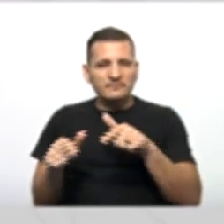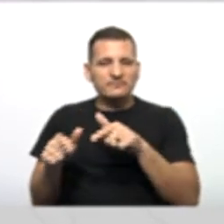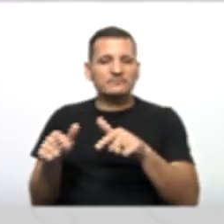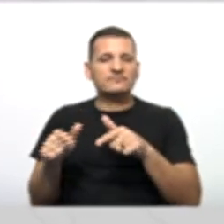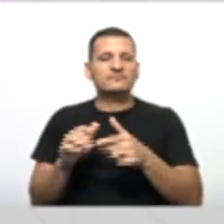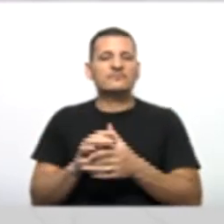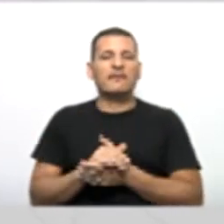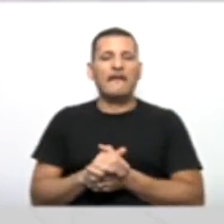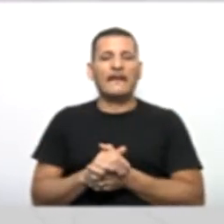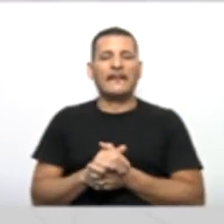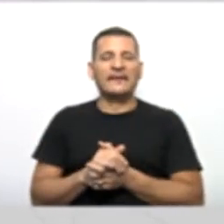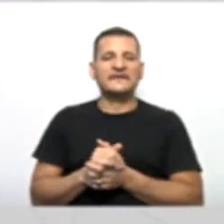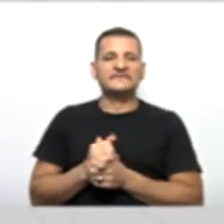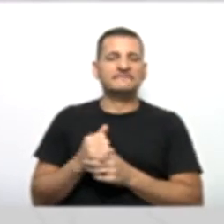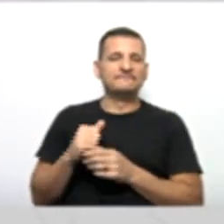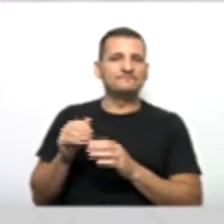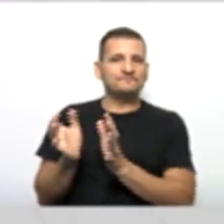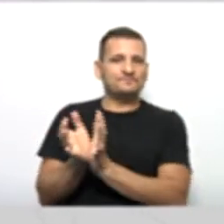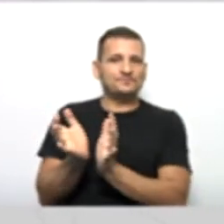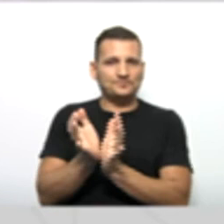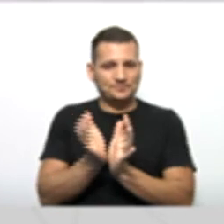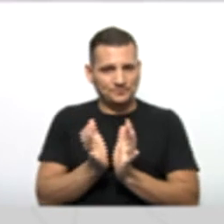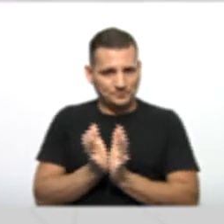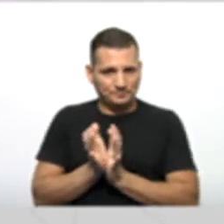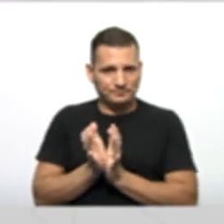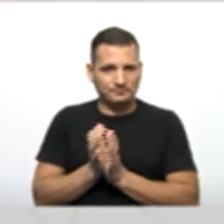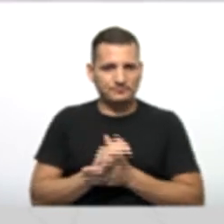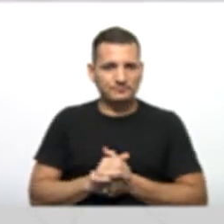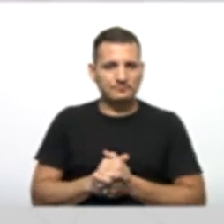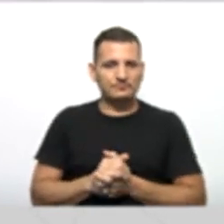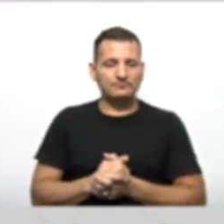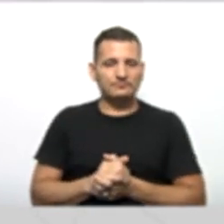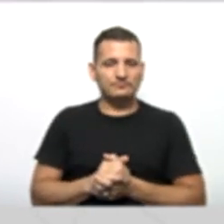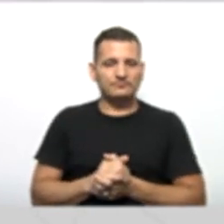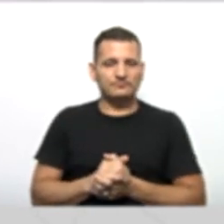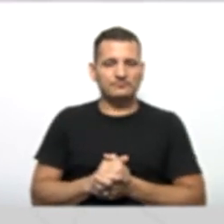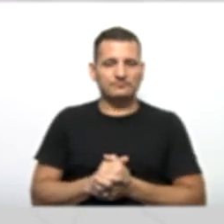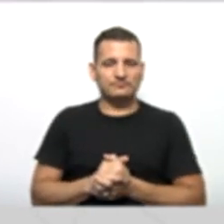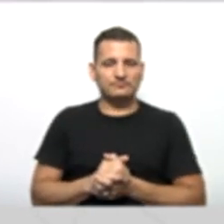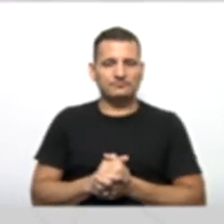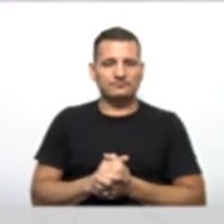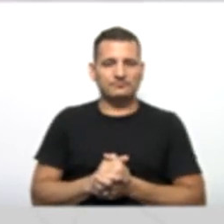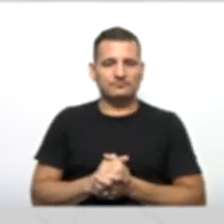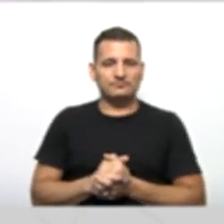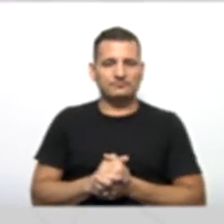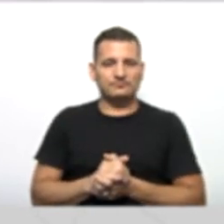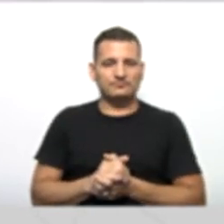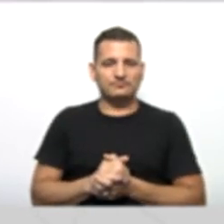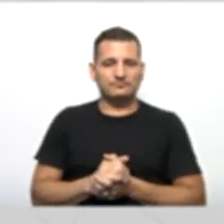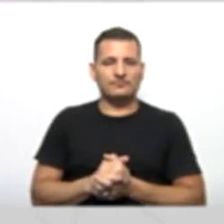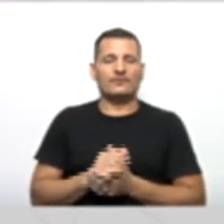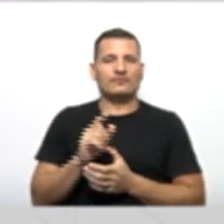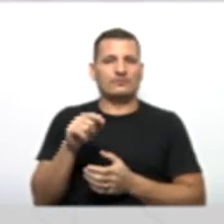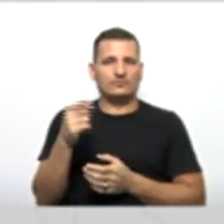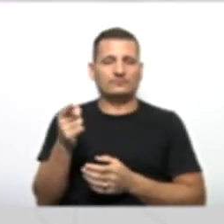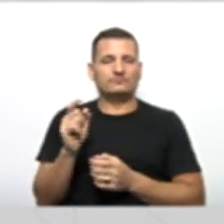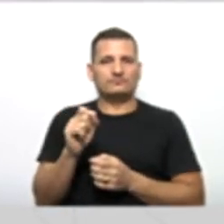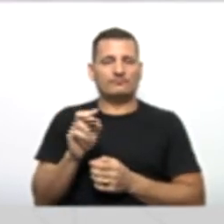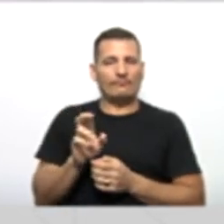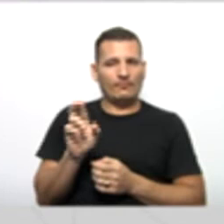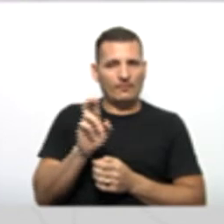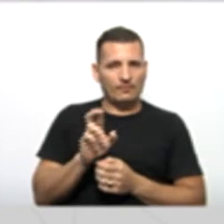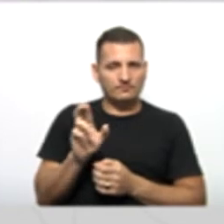aquisições, mobilizar equipes. Depois que eu faço isso, aí sim eu consigo fazer a monitoração